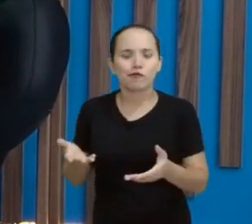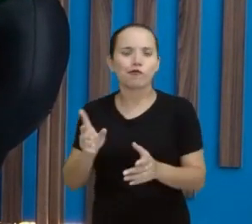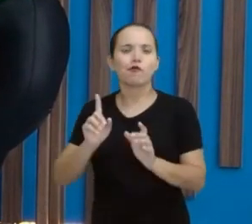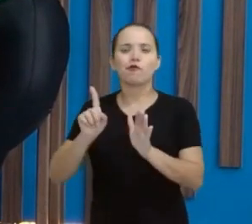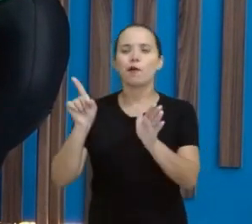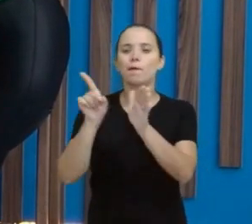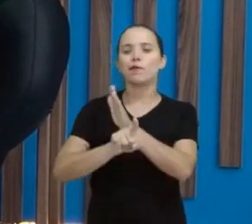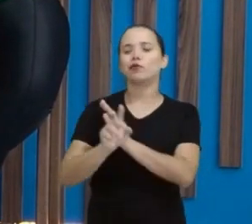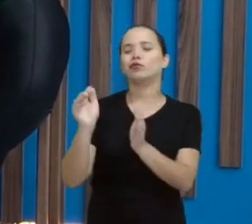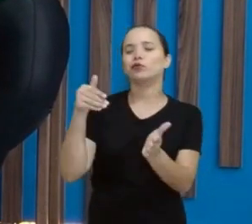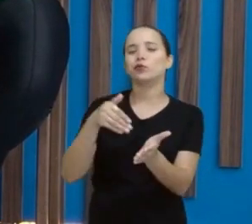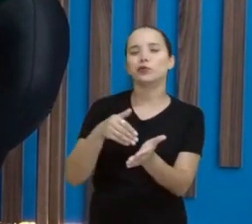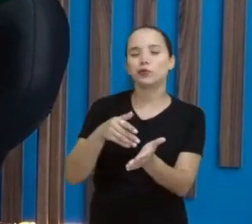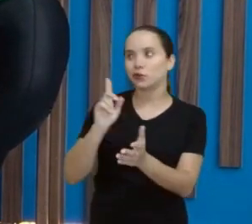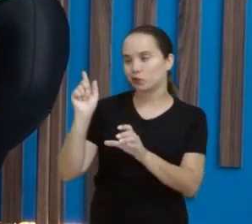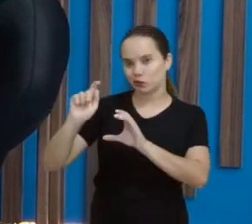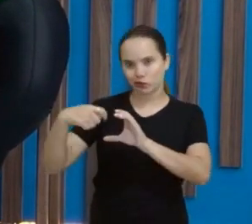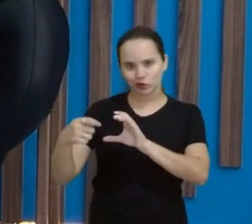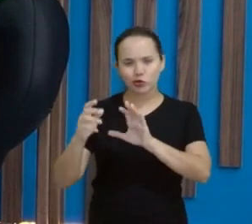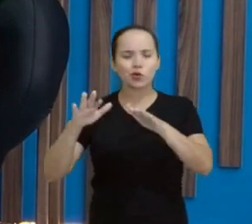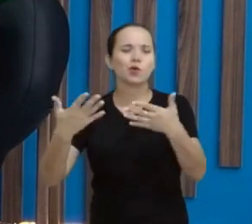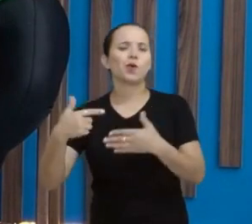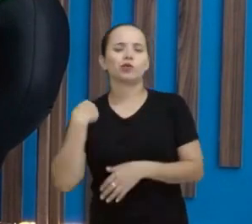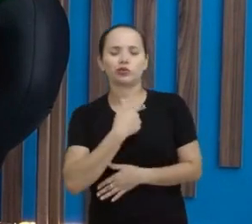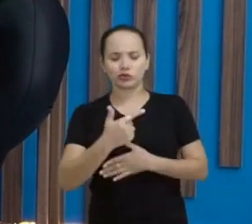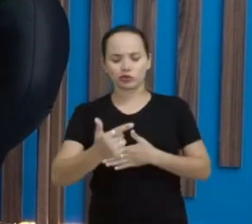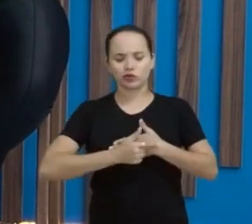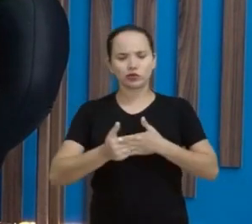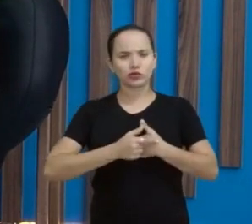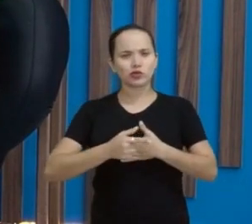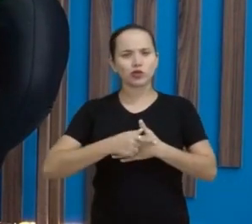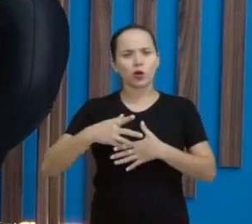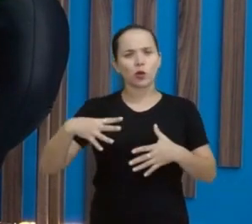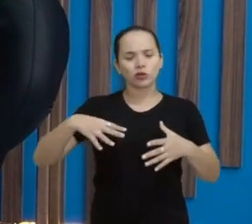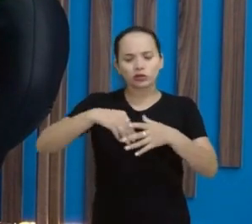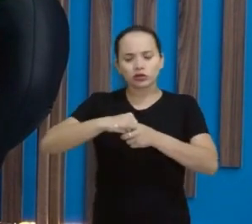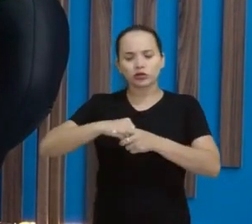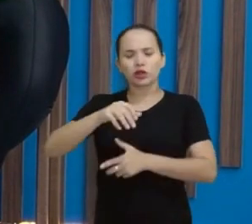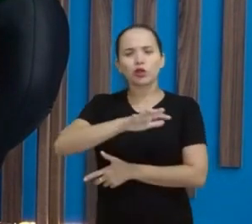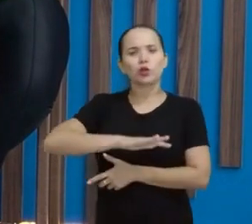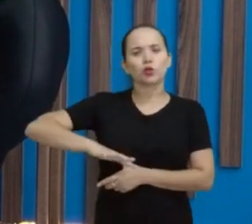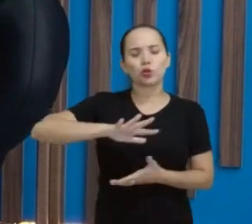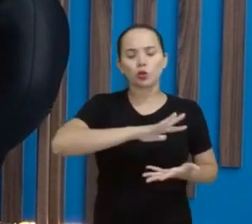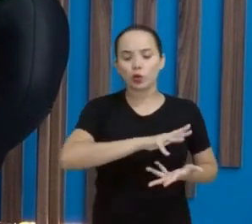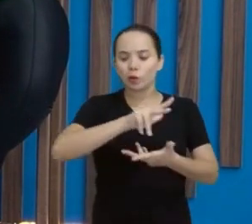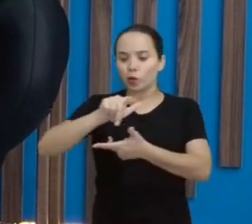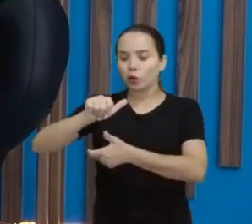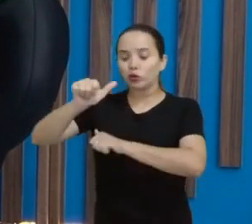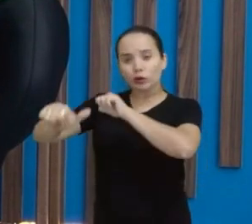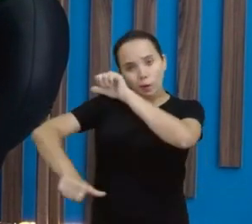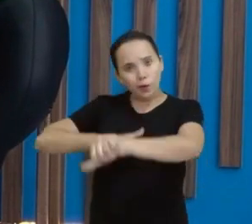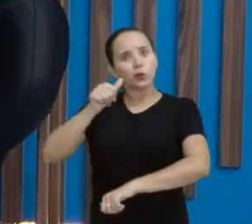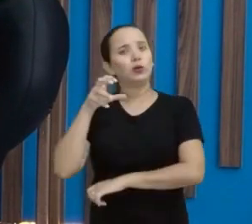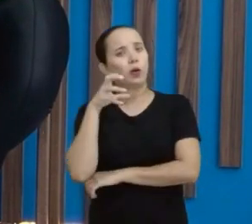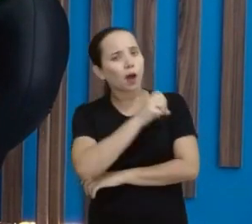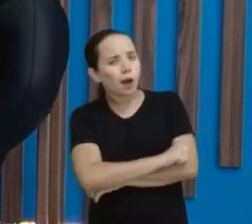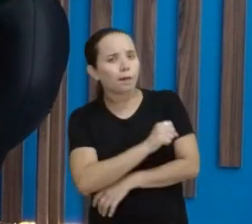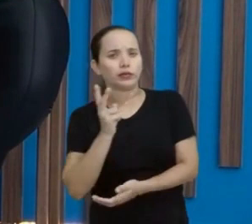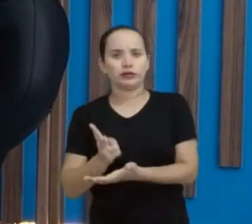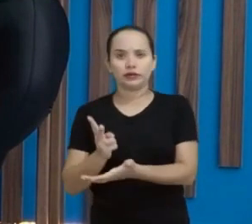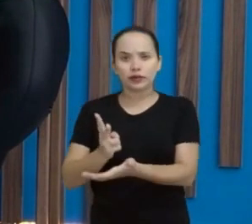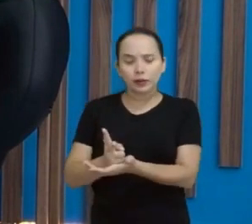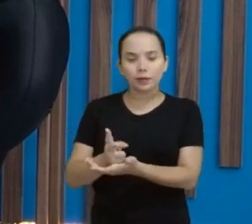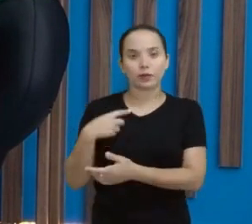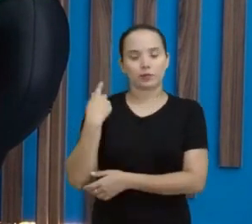nisso tudo? Qual é o seu papel dentro desse mundo que está mudando tão rápido e o tempo todo? As nossas aulas,